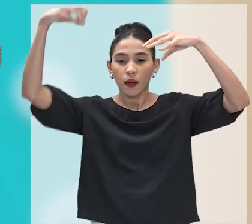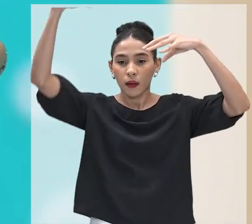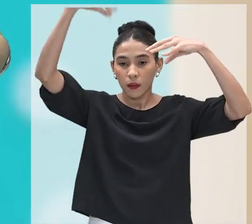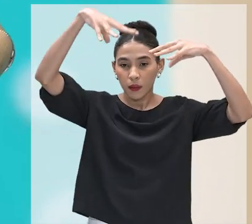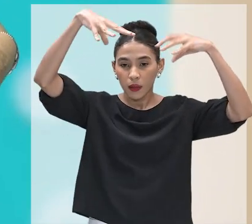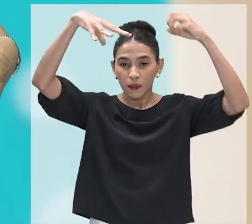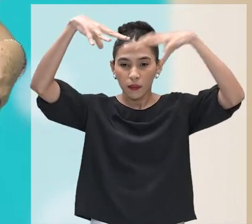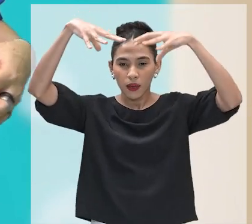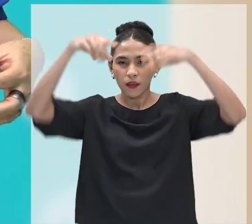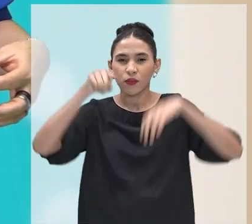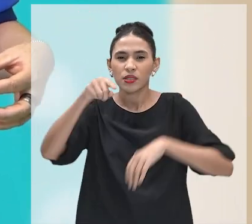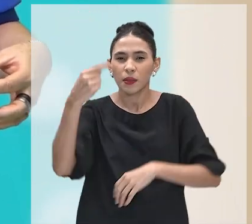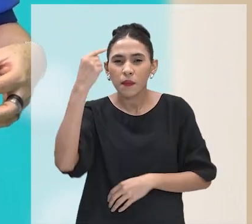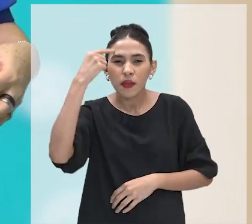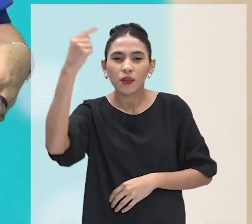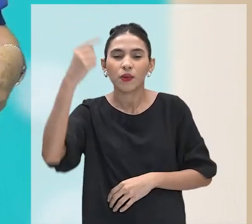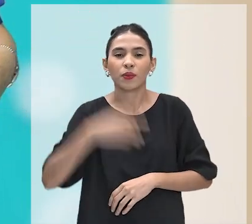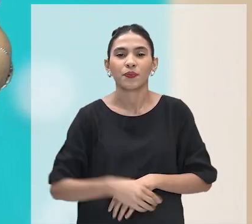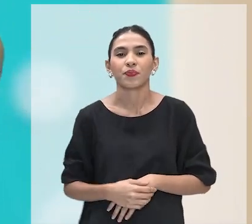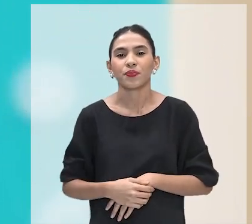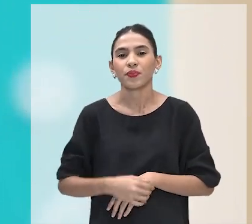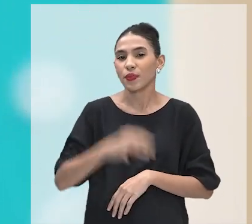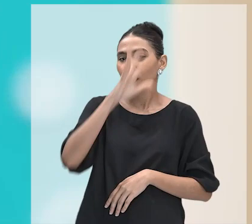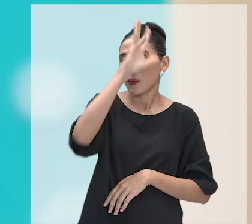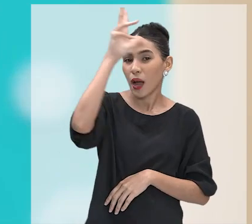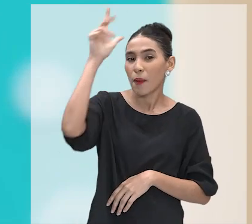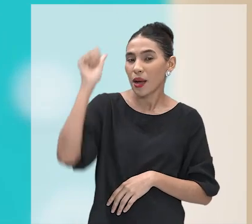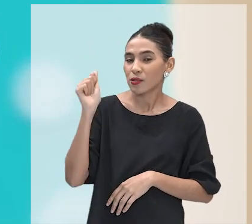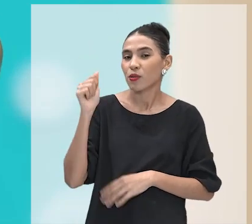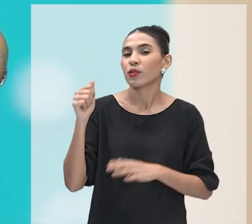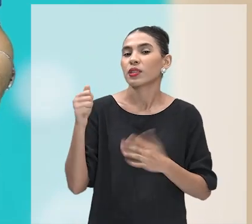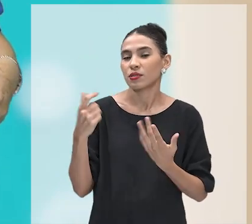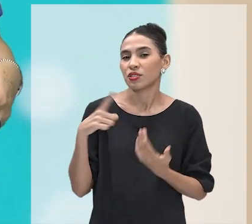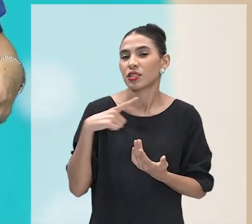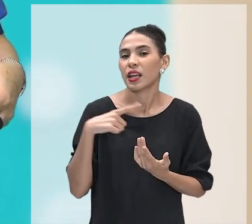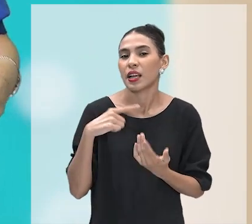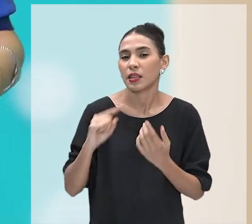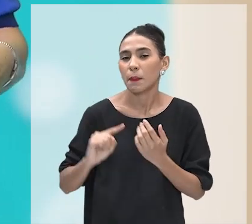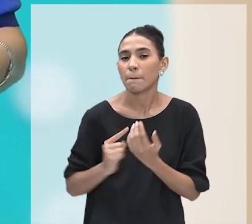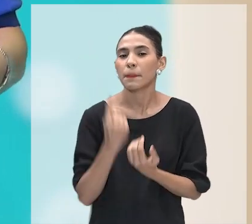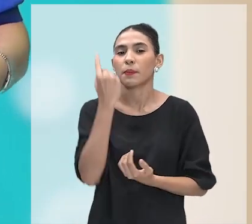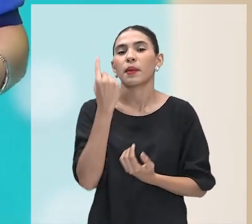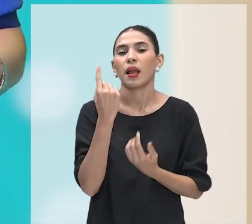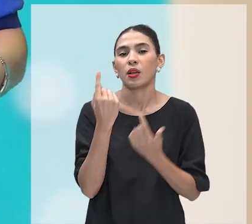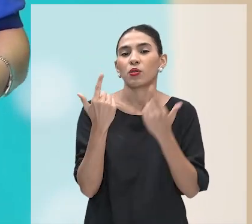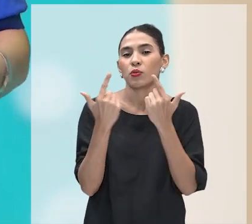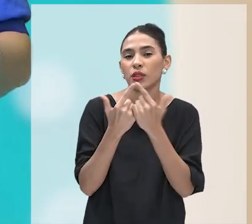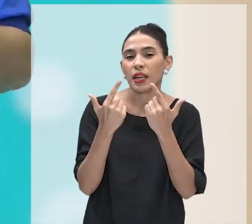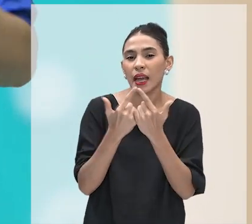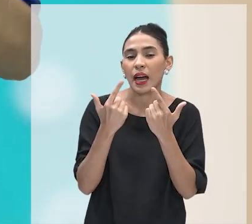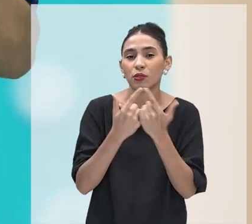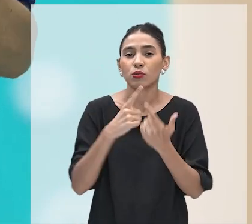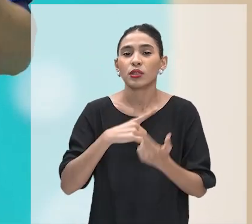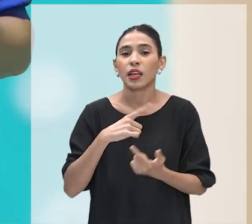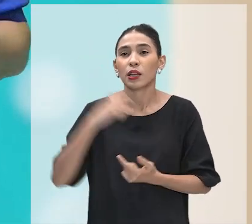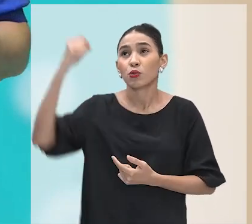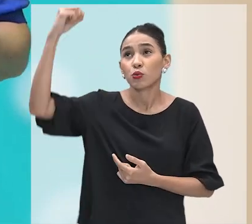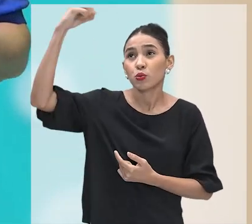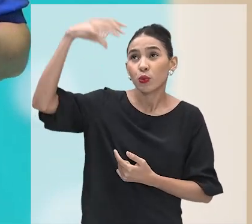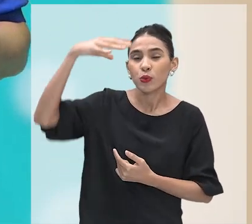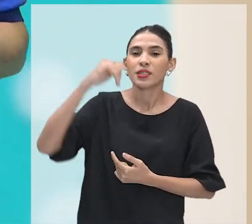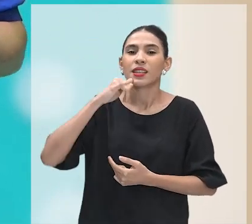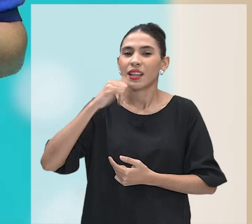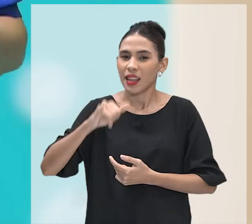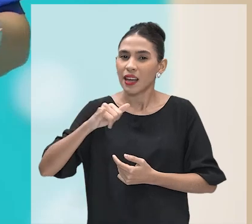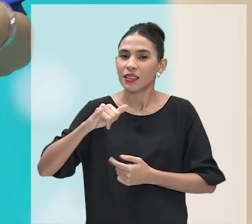Já pensou o Amazonas ter uma casa de espetáculo, a primeira casa de espetáculo com luz elétrica, a sua própria luz